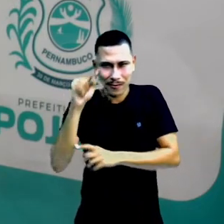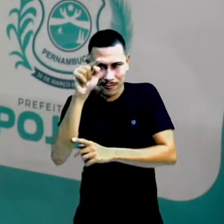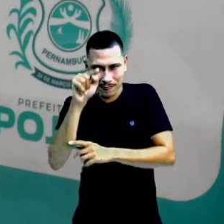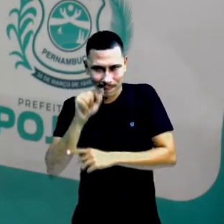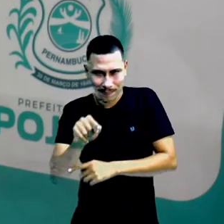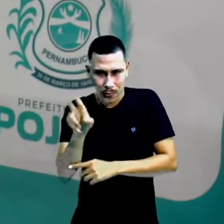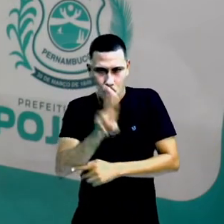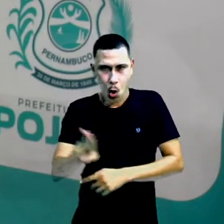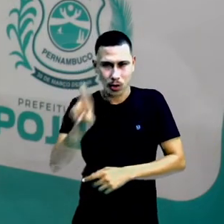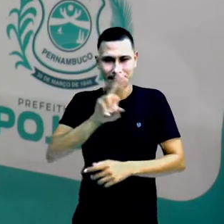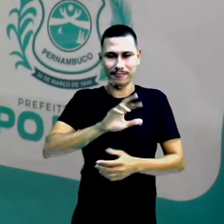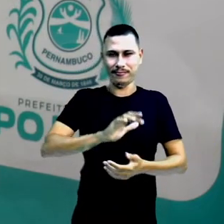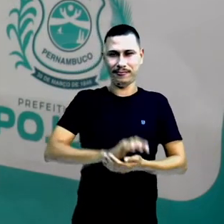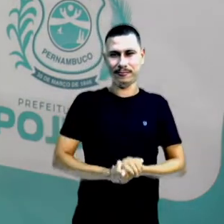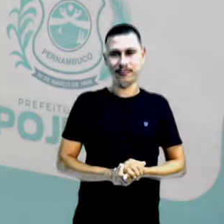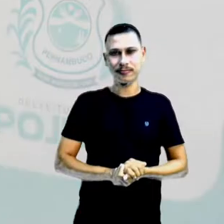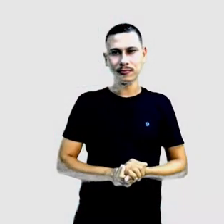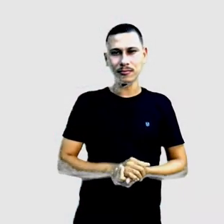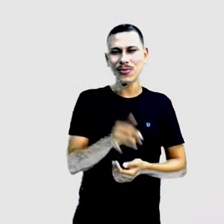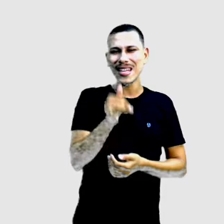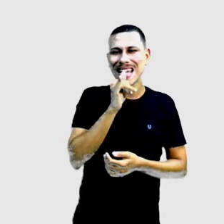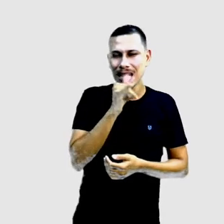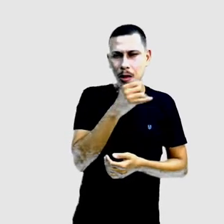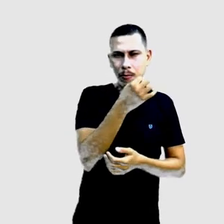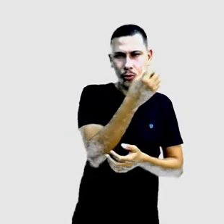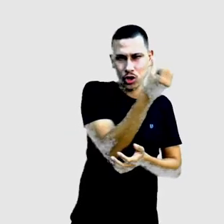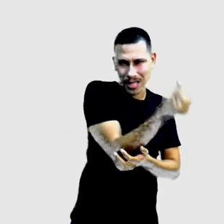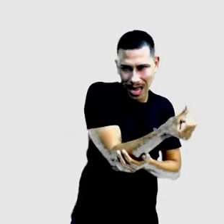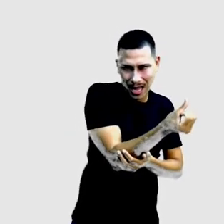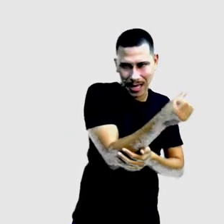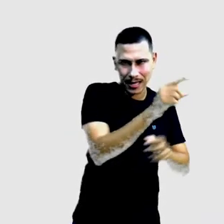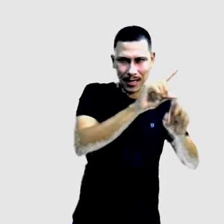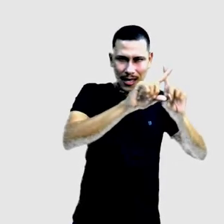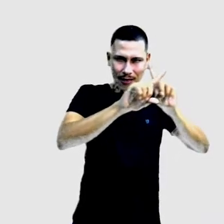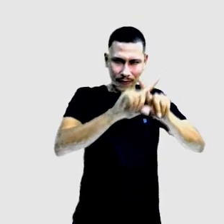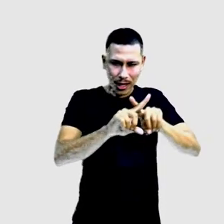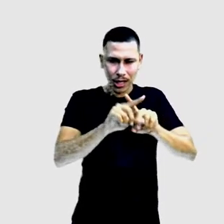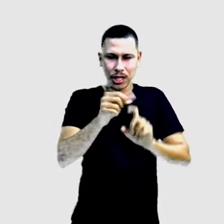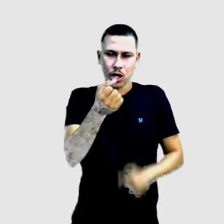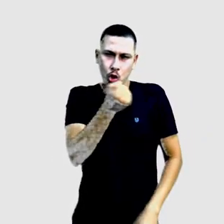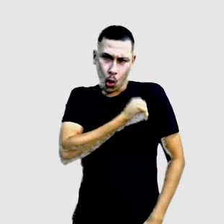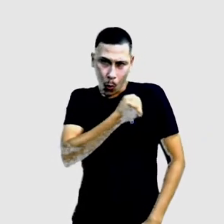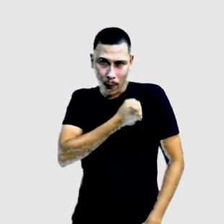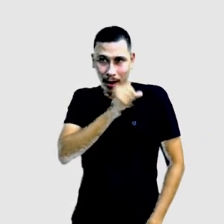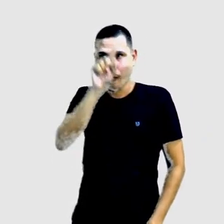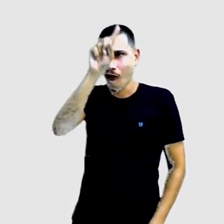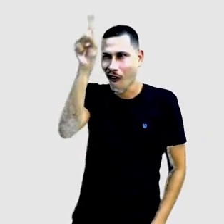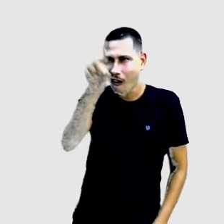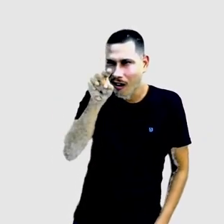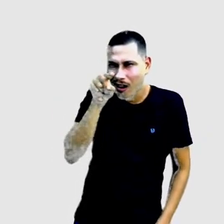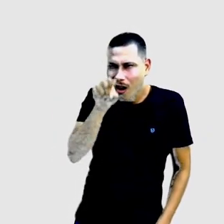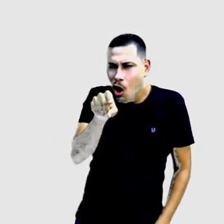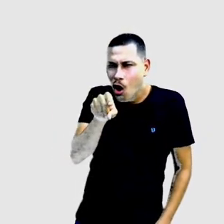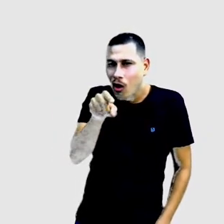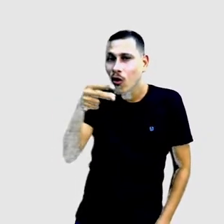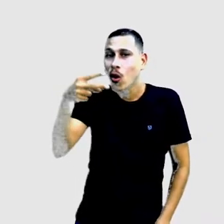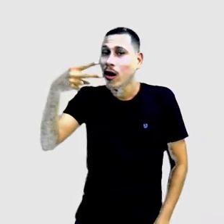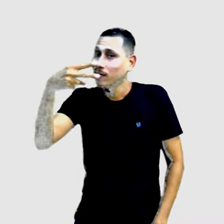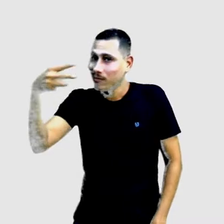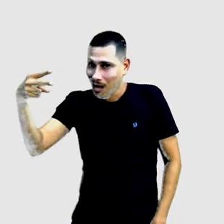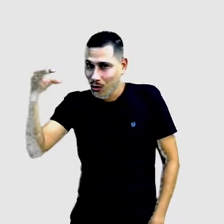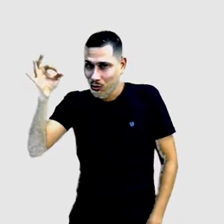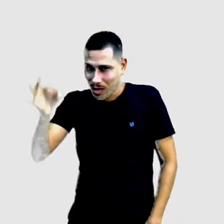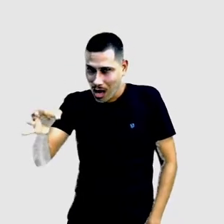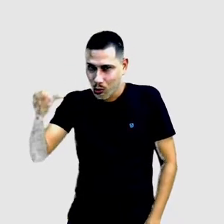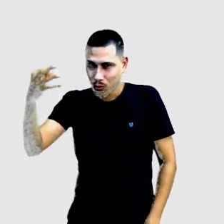da divisão. Multiplicando 6 pelo número que está aqui nessa interrogação, obtemos 360